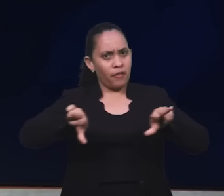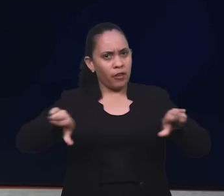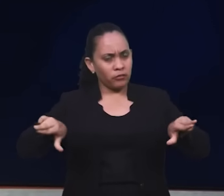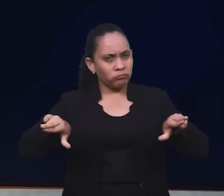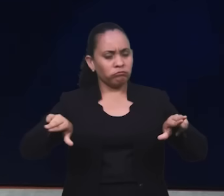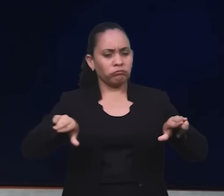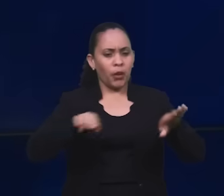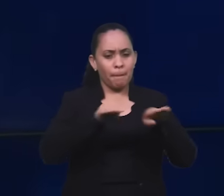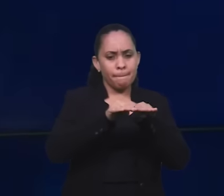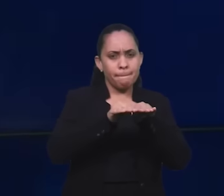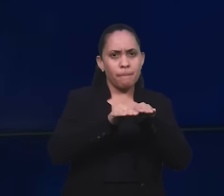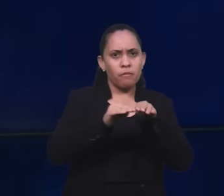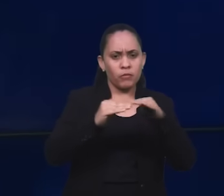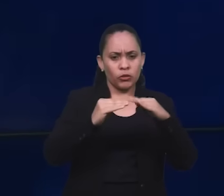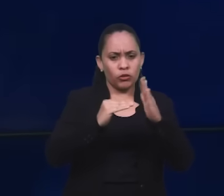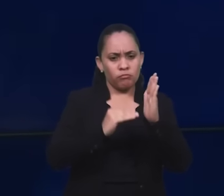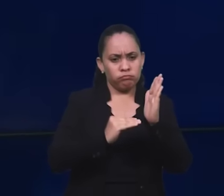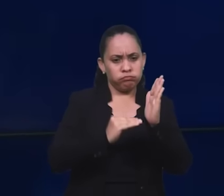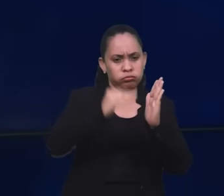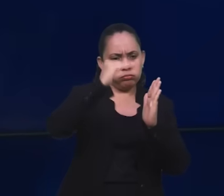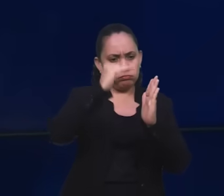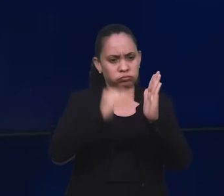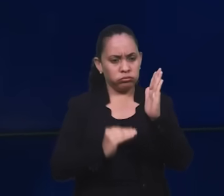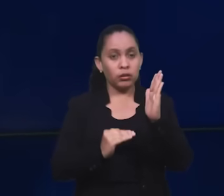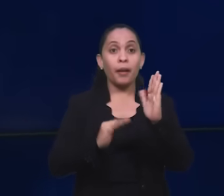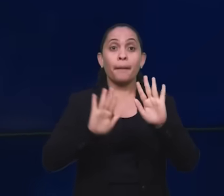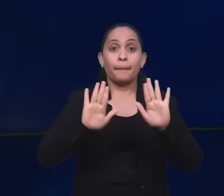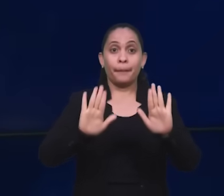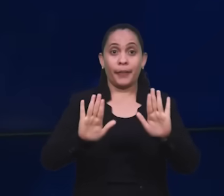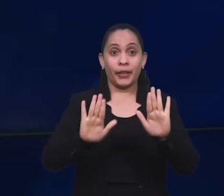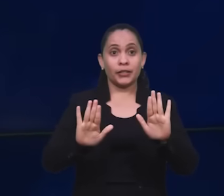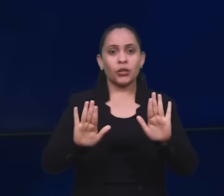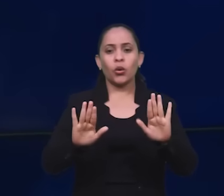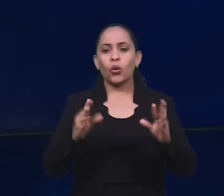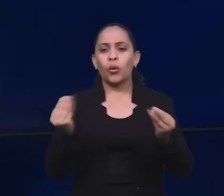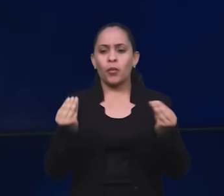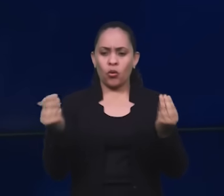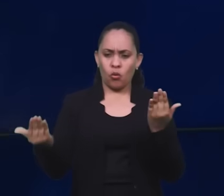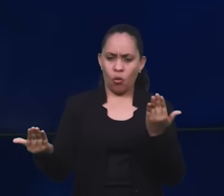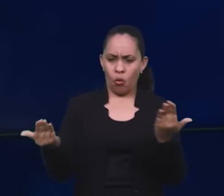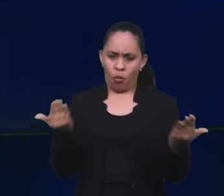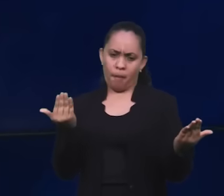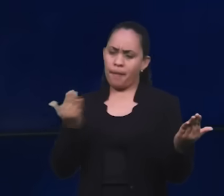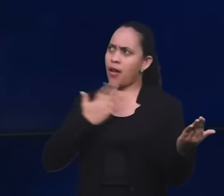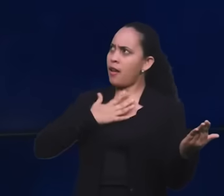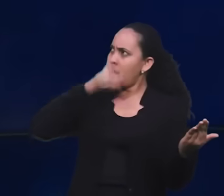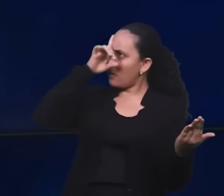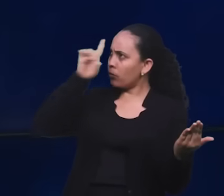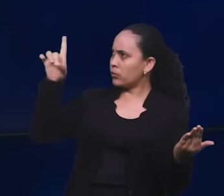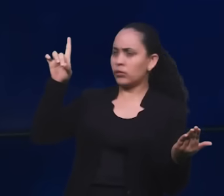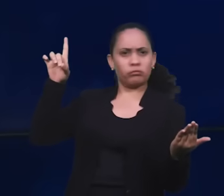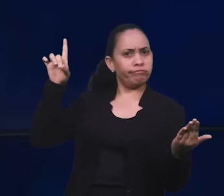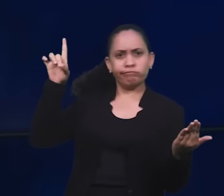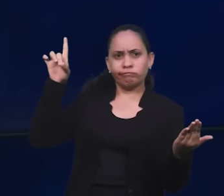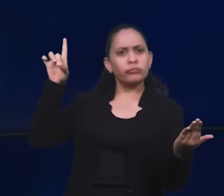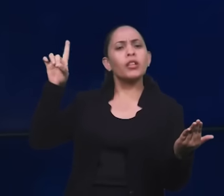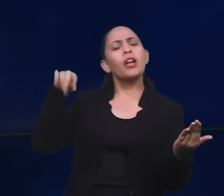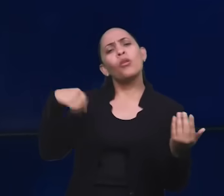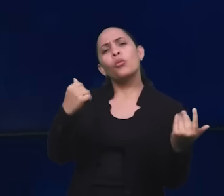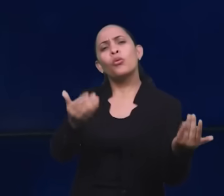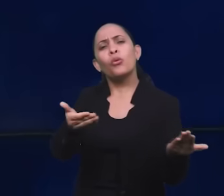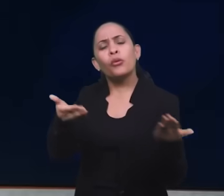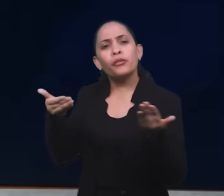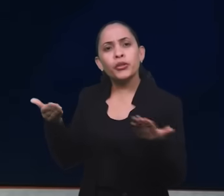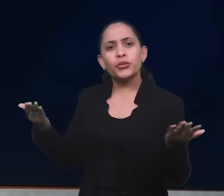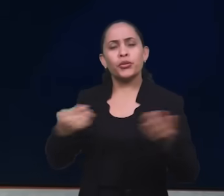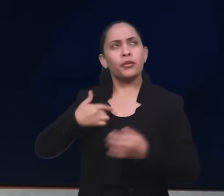de medição, mas não existe o que comparar ao Senhor. Então é um convite que, se